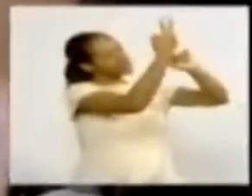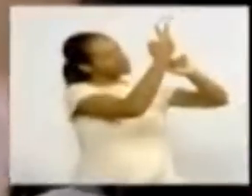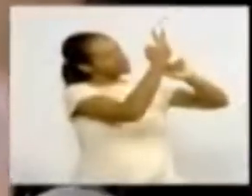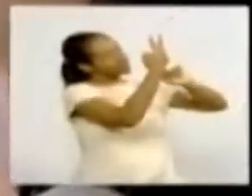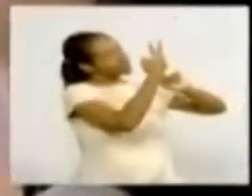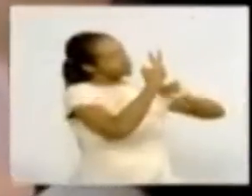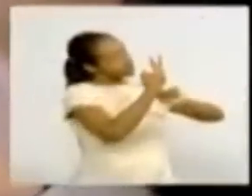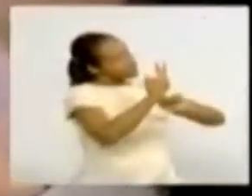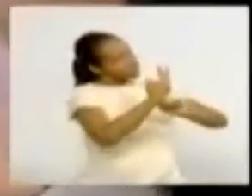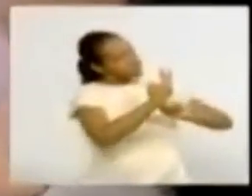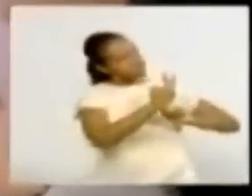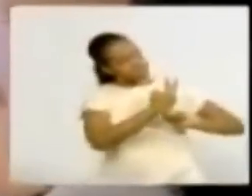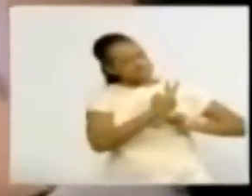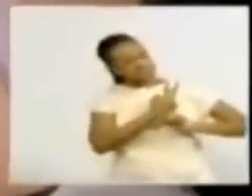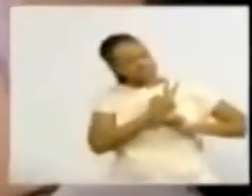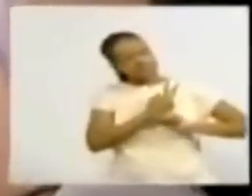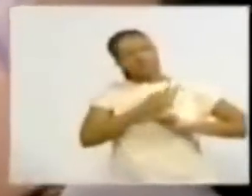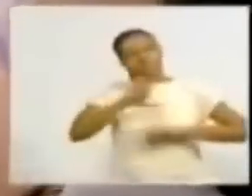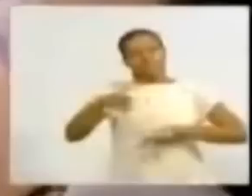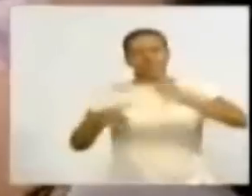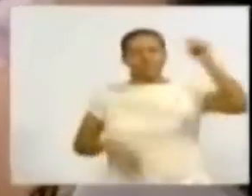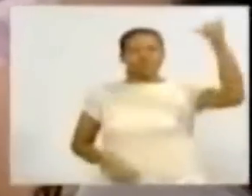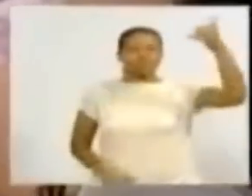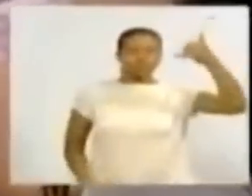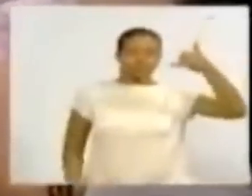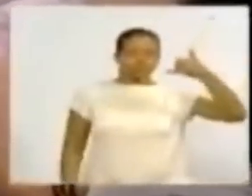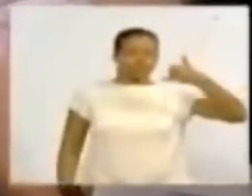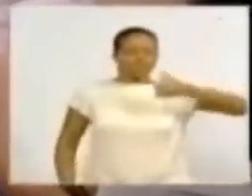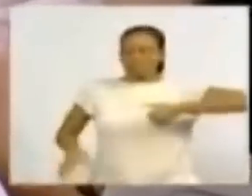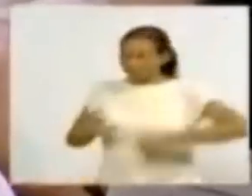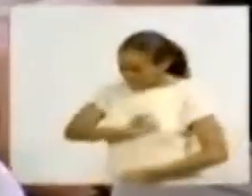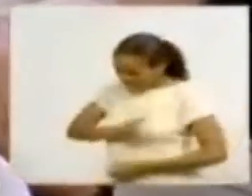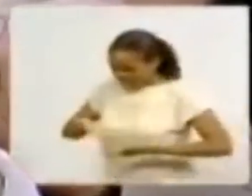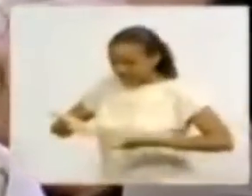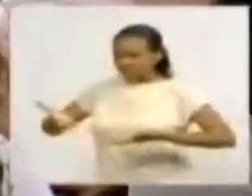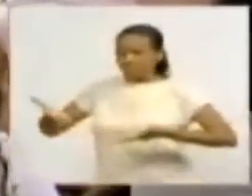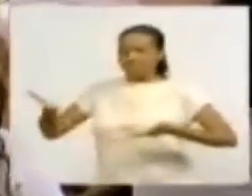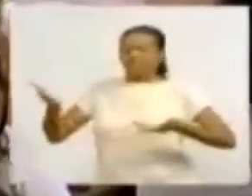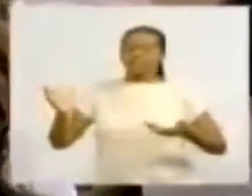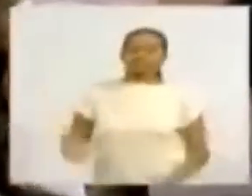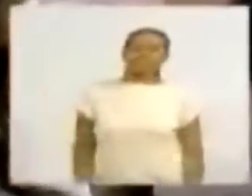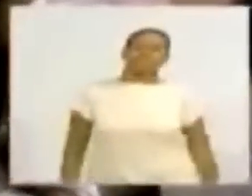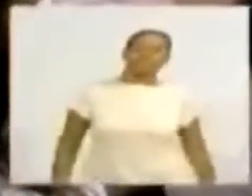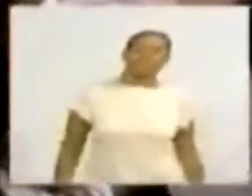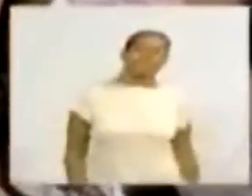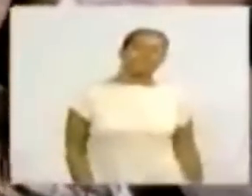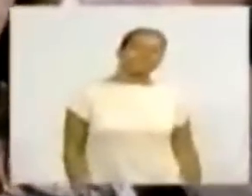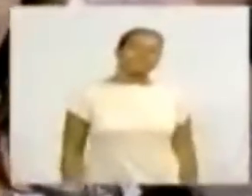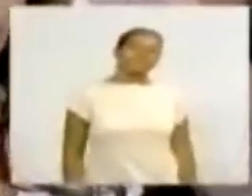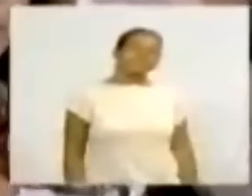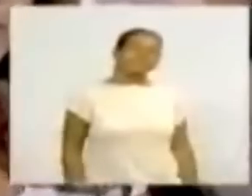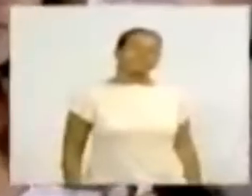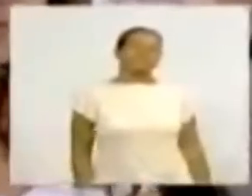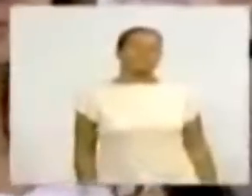que Deus cuida de mim, quando fala pela tua voz e me diz